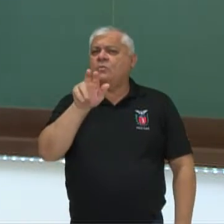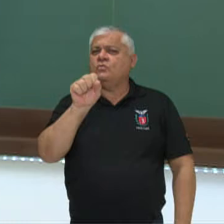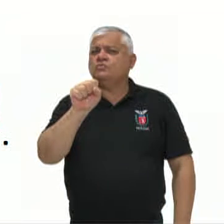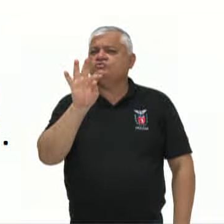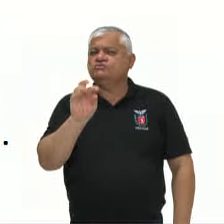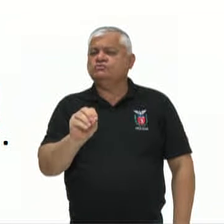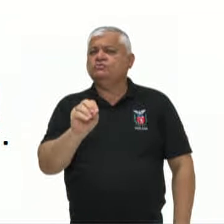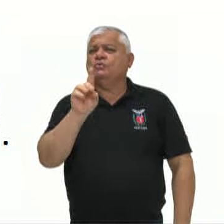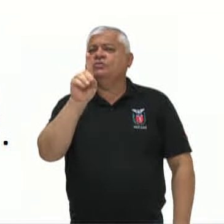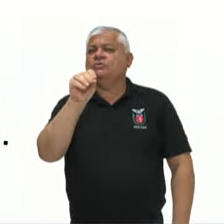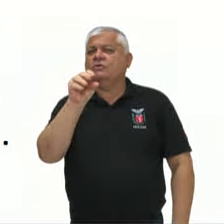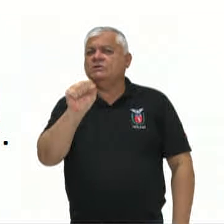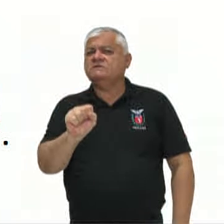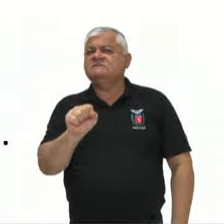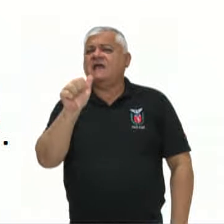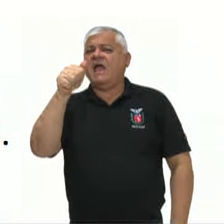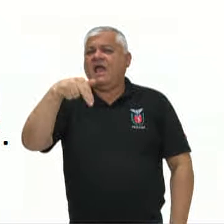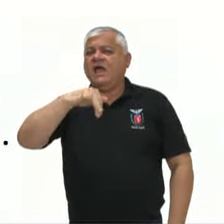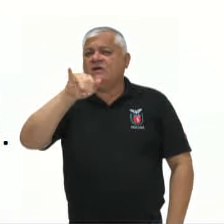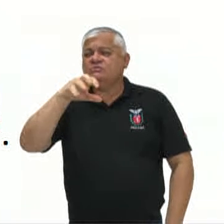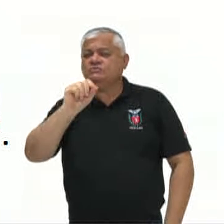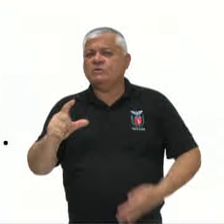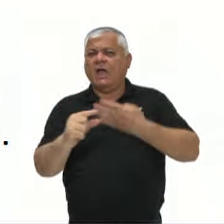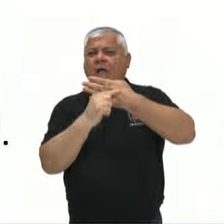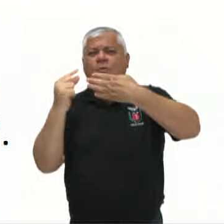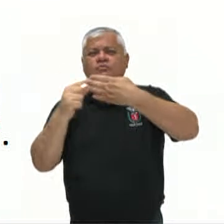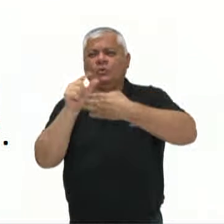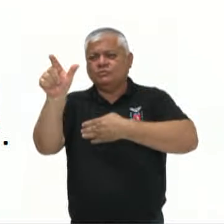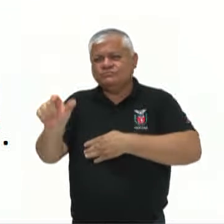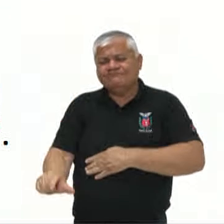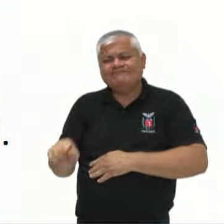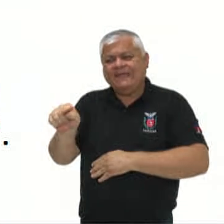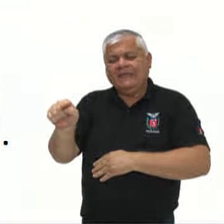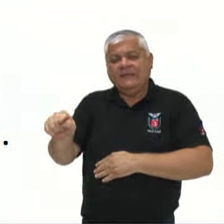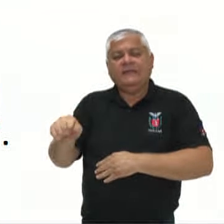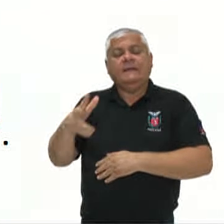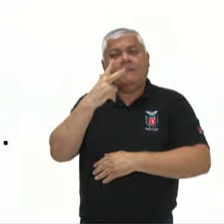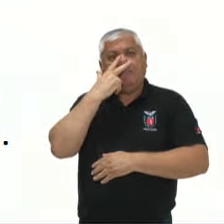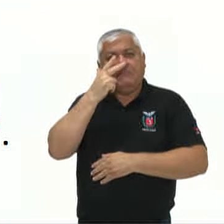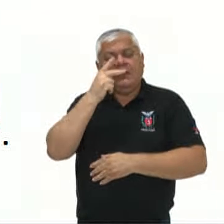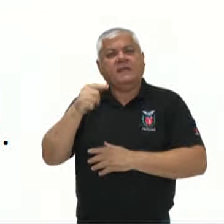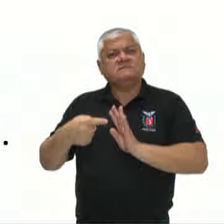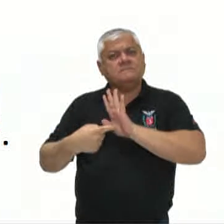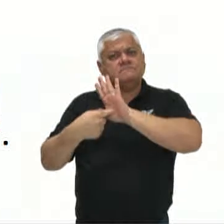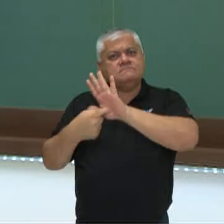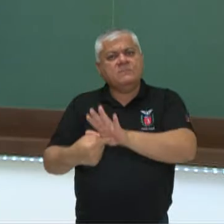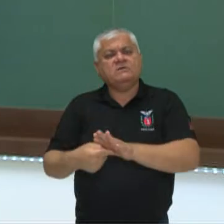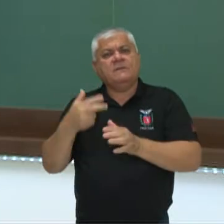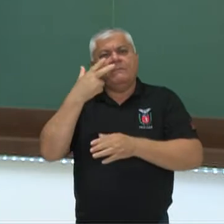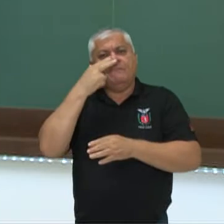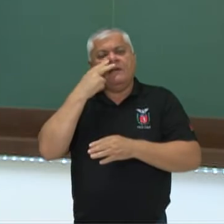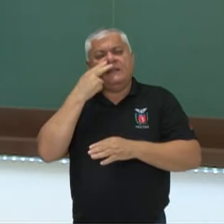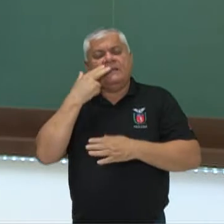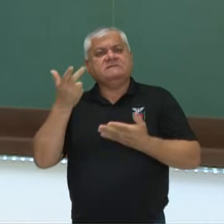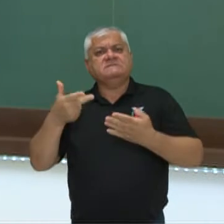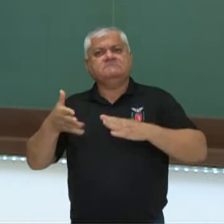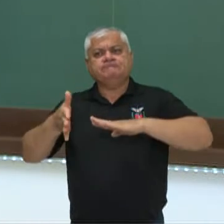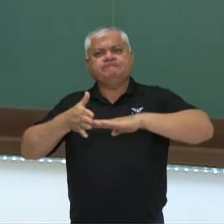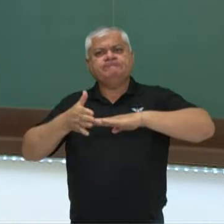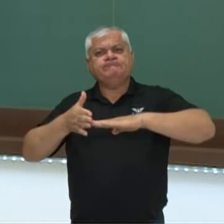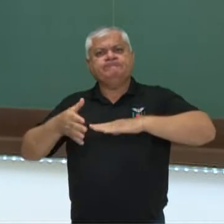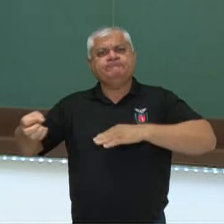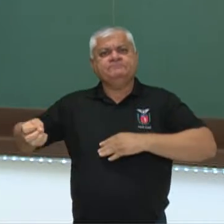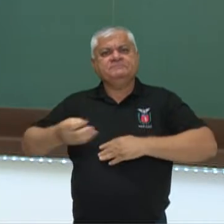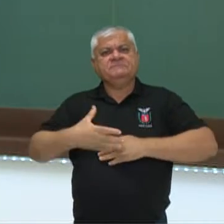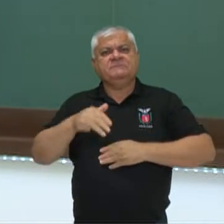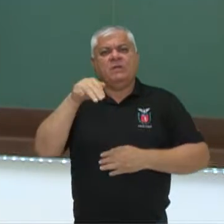né? A poesia de Augusto dos Anjos revela aspectos pré-modernistas, a gente chama assim didaticamente, né? Esse